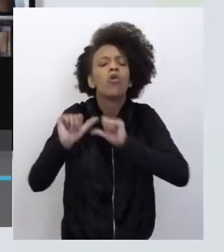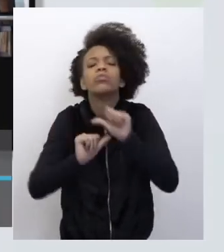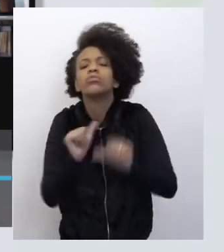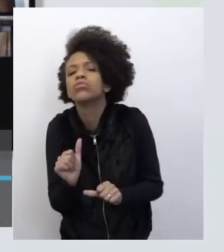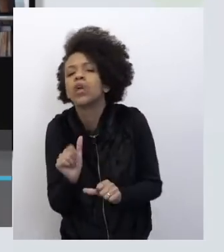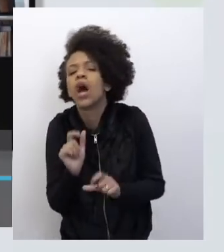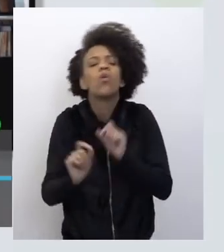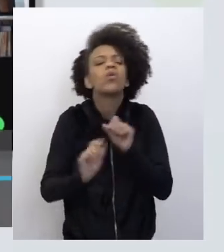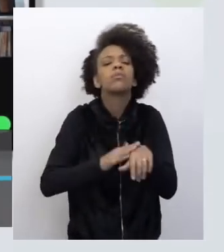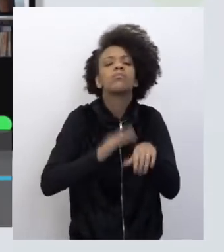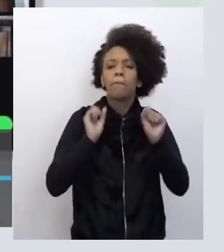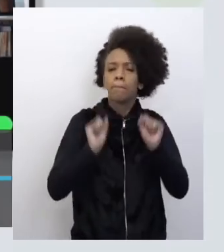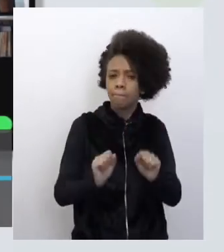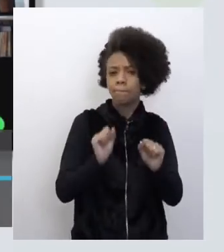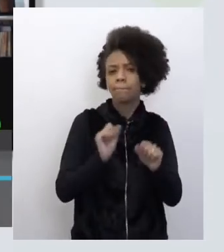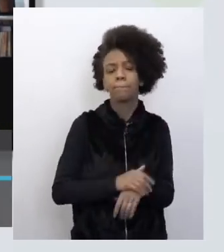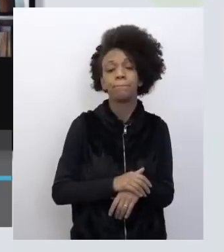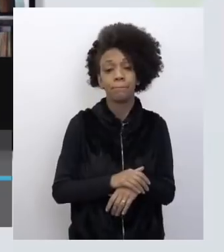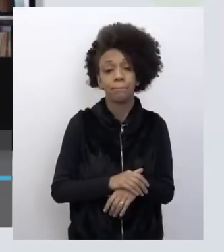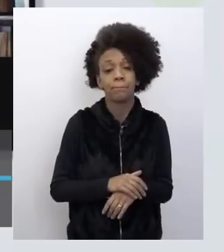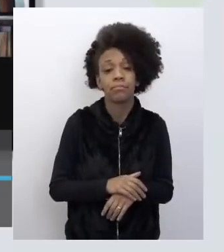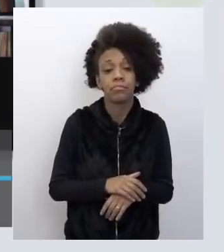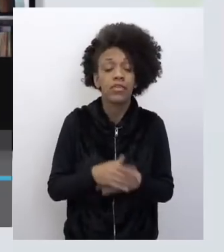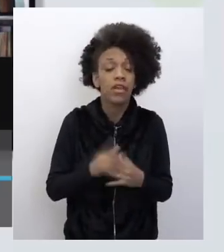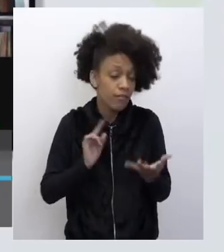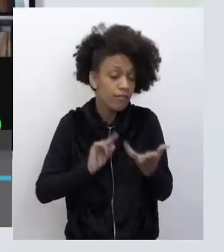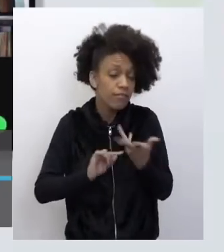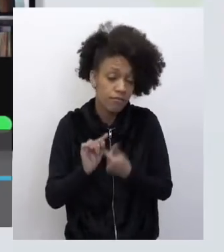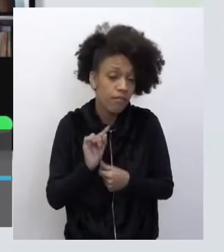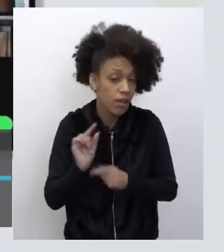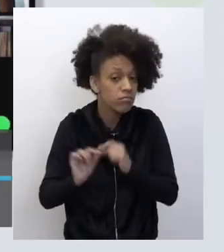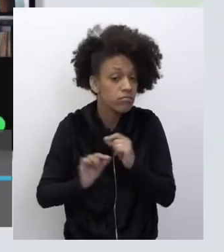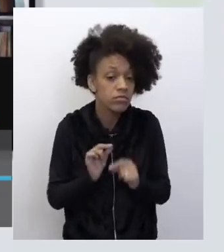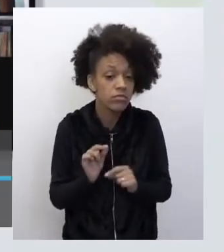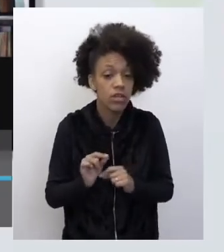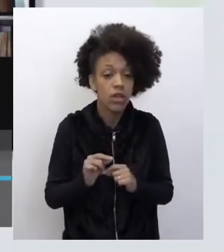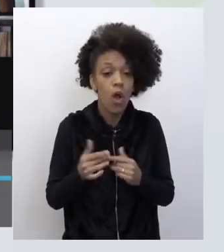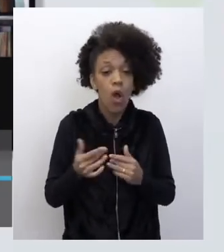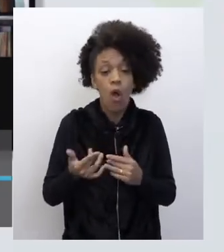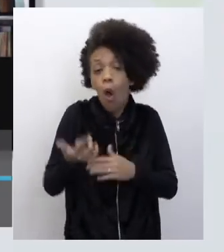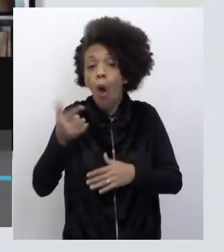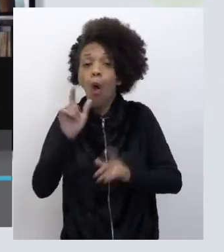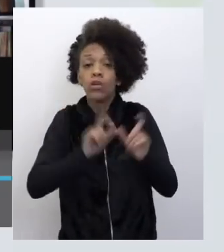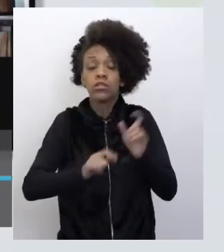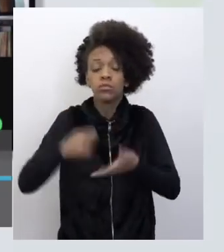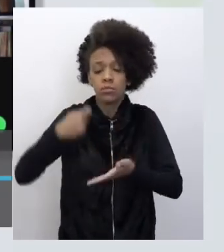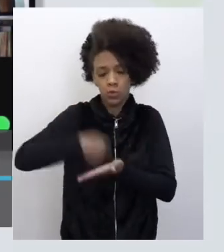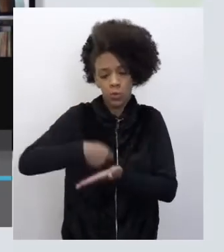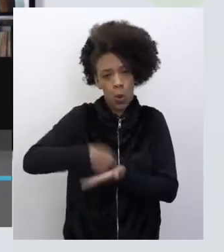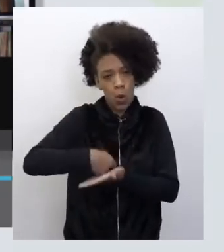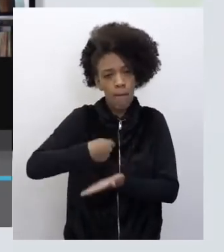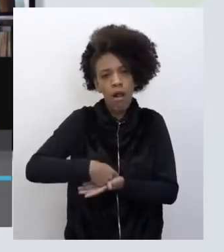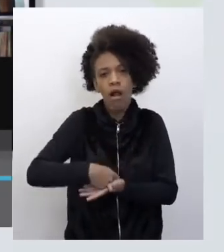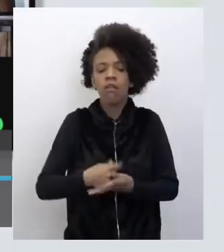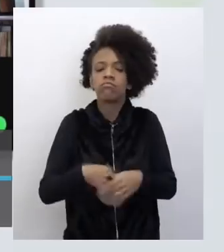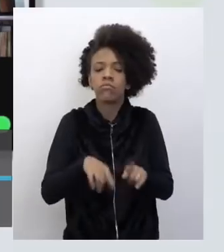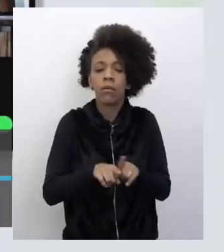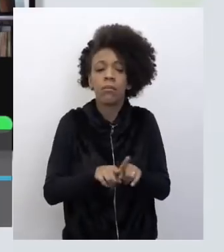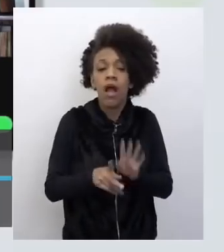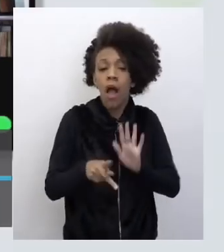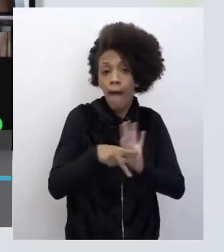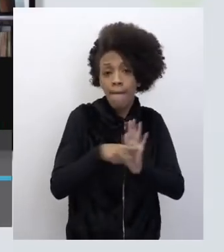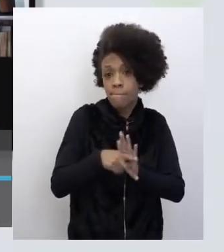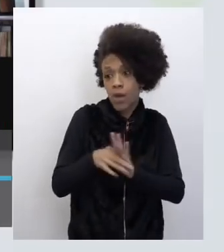poderia fazer e várias coisas, né? Que outras pessoas vinham cobrar a gente, ou até a própria